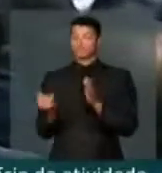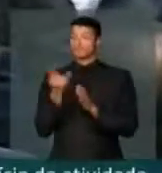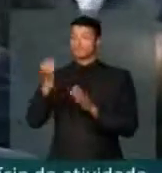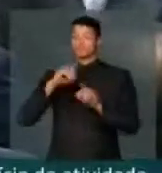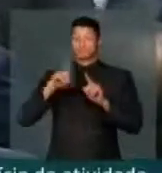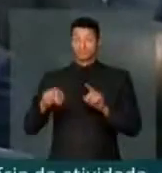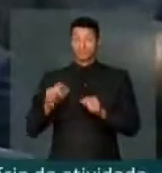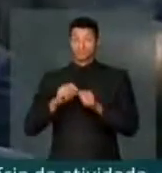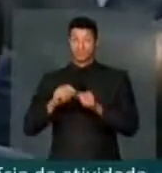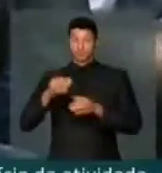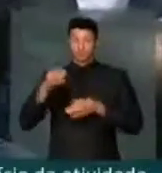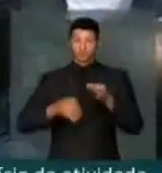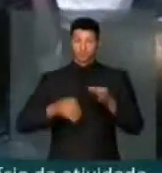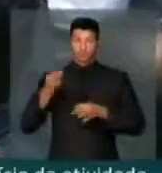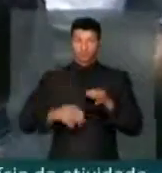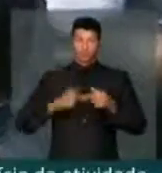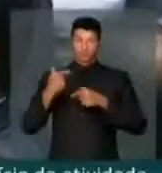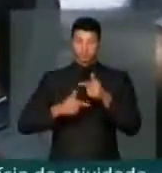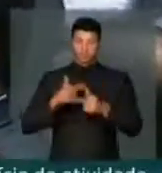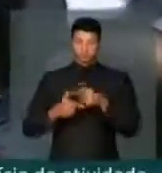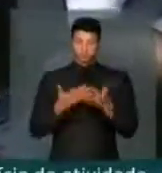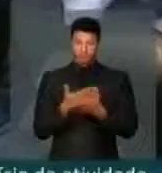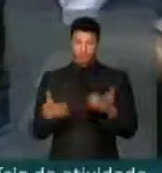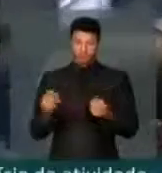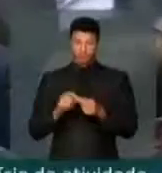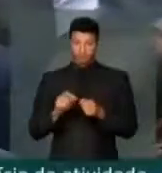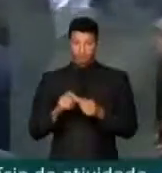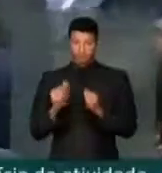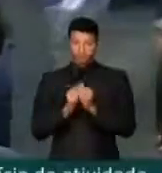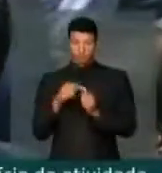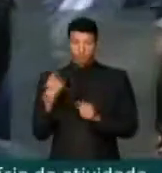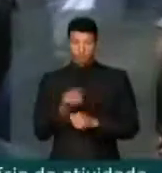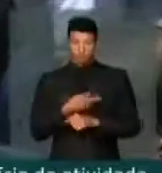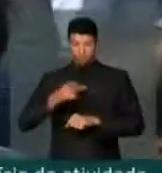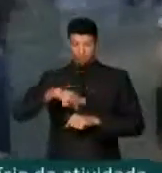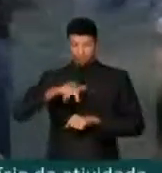importante, que é fazendo justiça ao trabalho que vocês desenvolvem no nosso país. Muito obrigado.